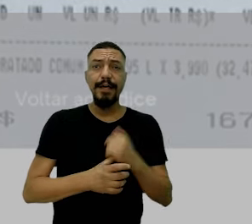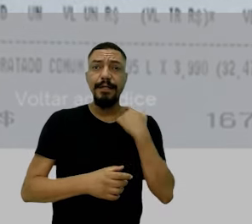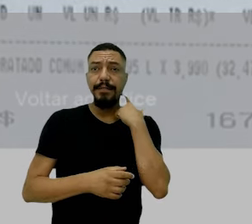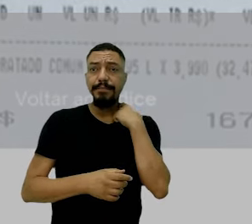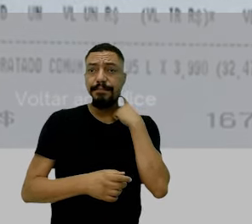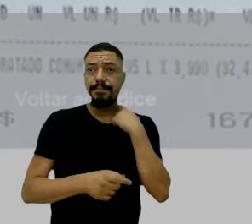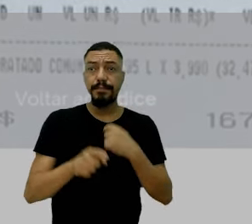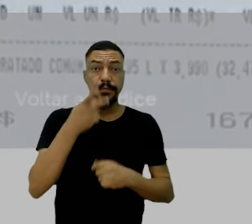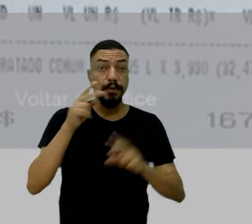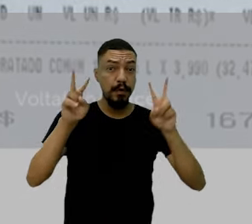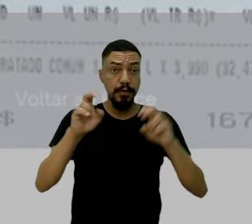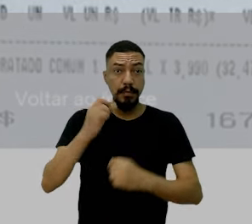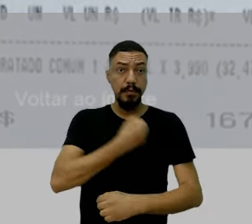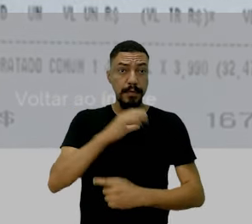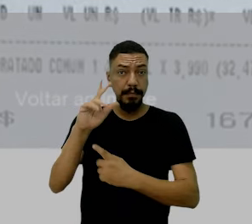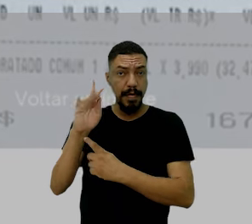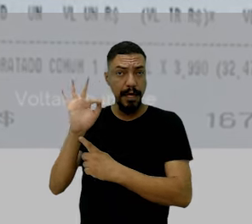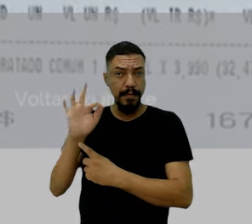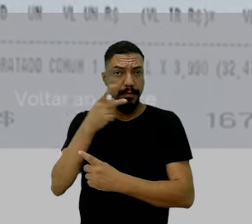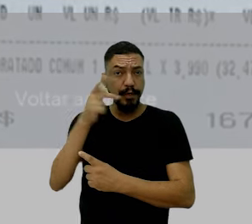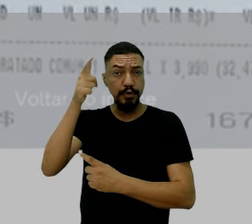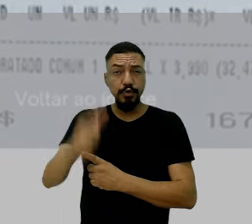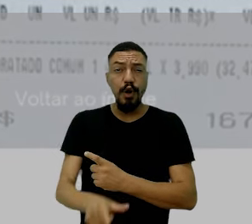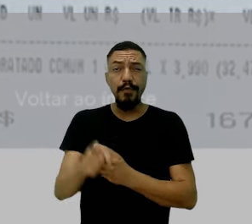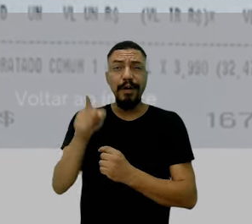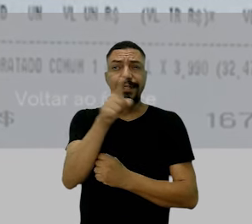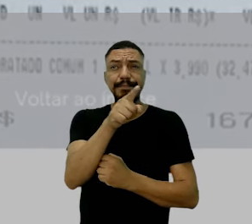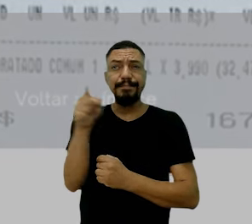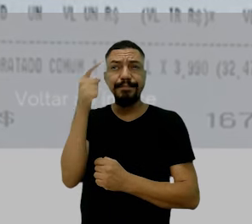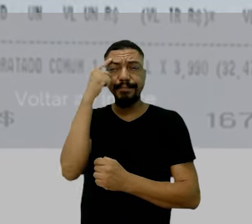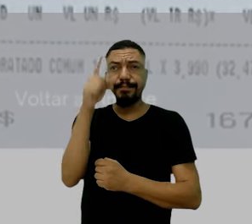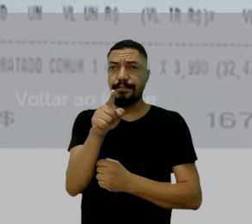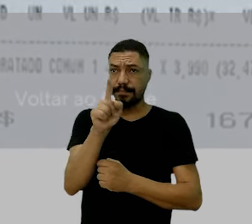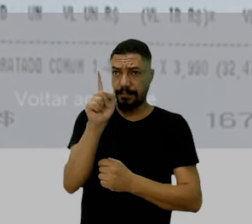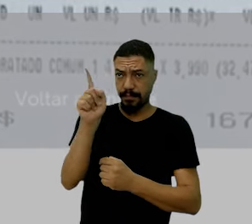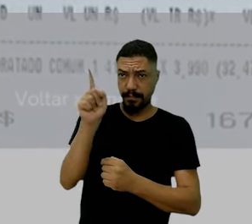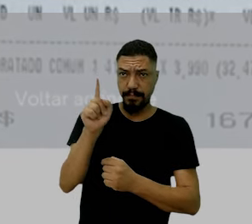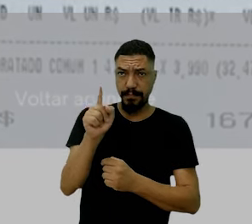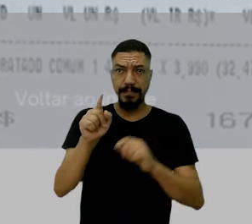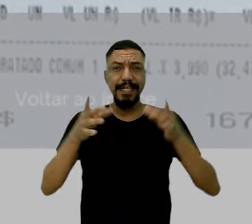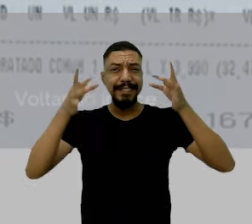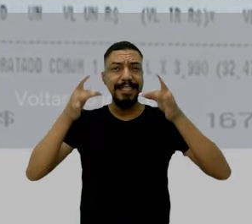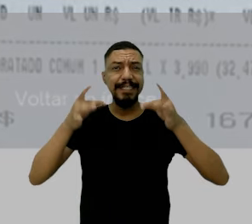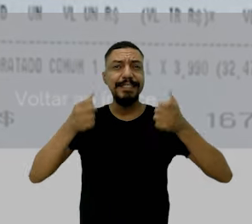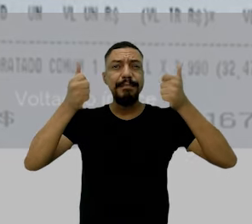Sigamos. Gente, então, aquela questão do CPF, deixa eu levantar mais uma vez para fazer. Ali em cima,